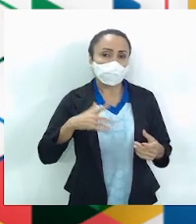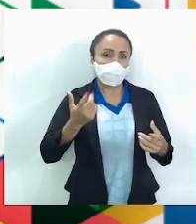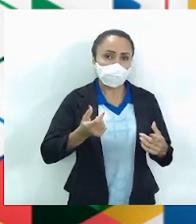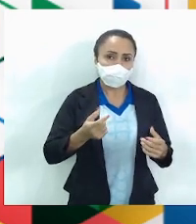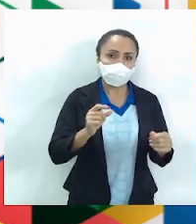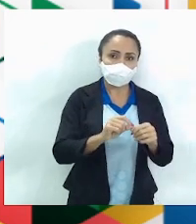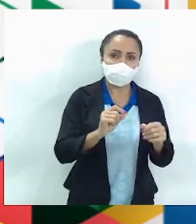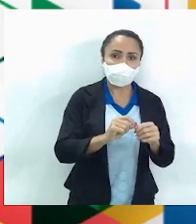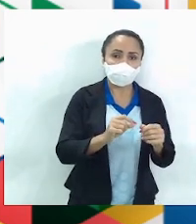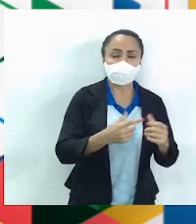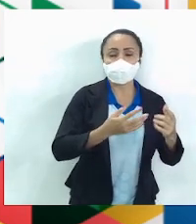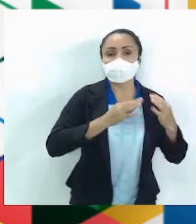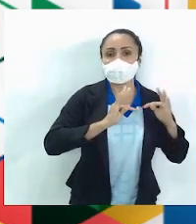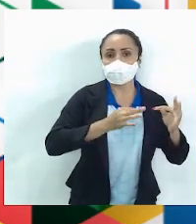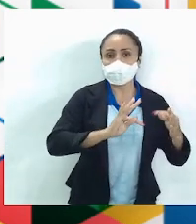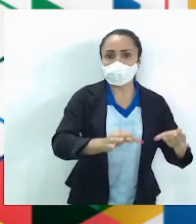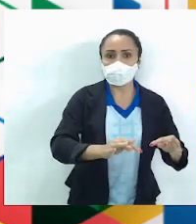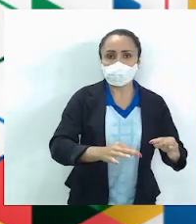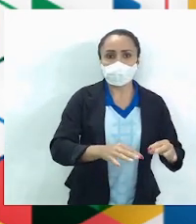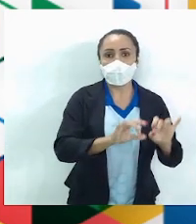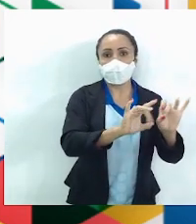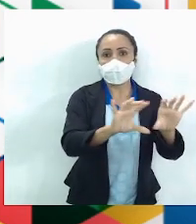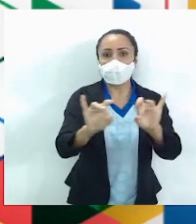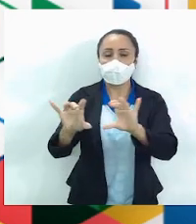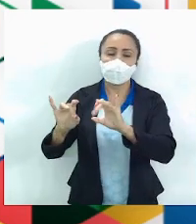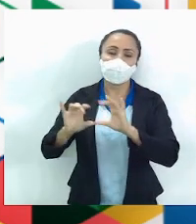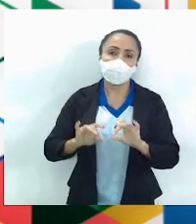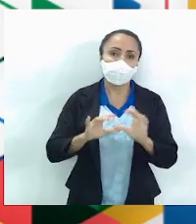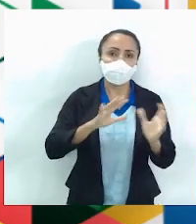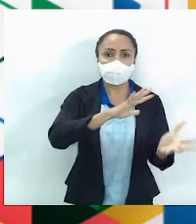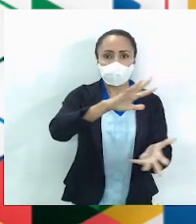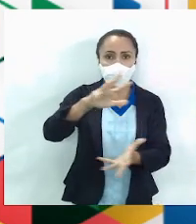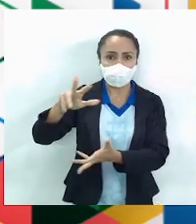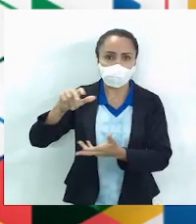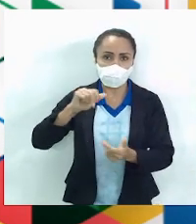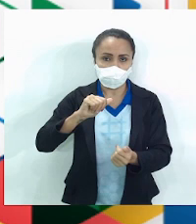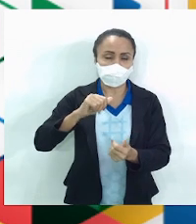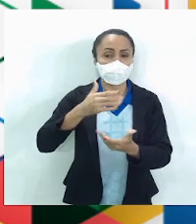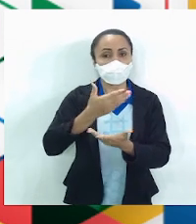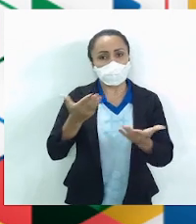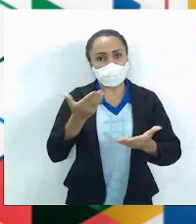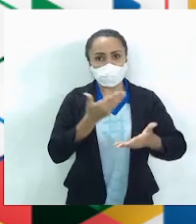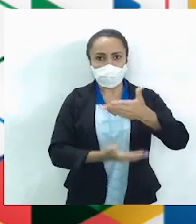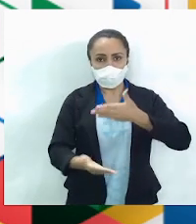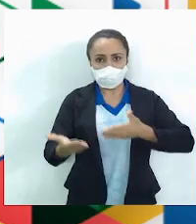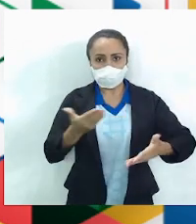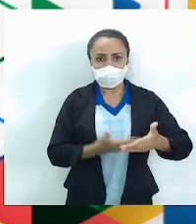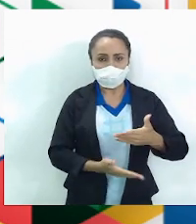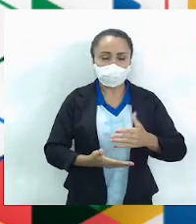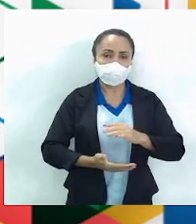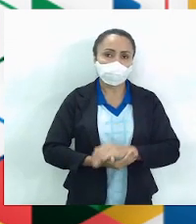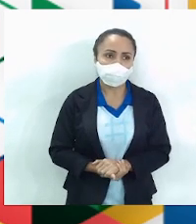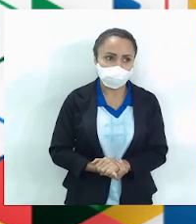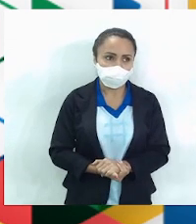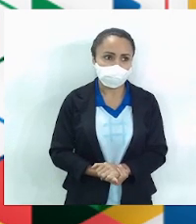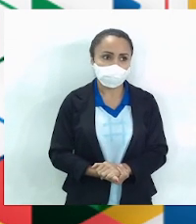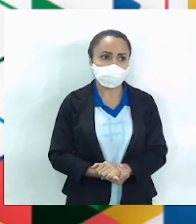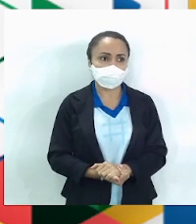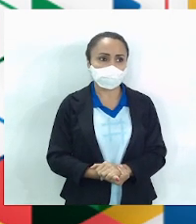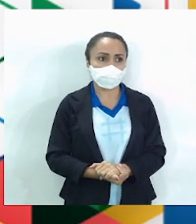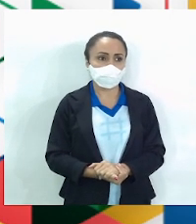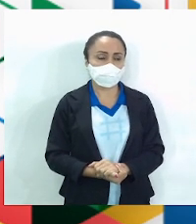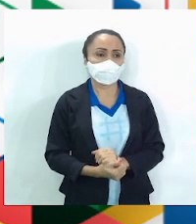produzem tecnologias e revendem para o mercado global. Então essa é a relação econômica dentro do cenário